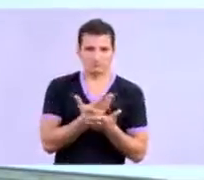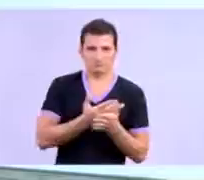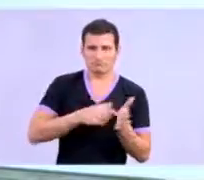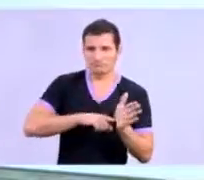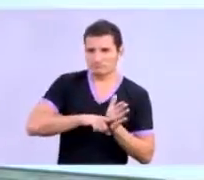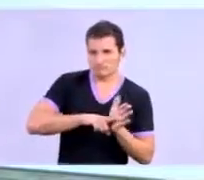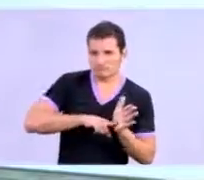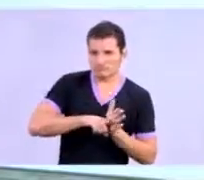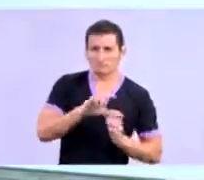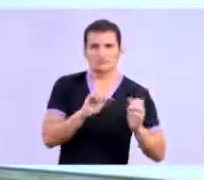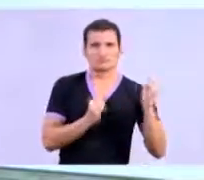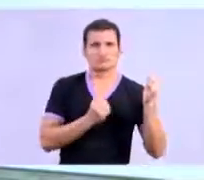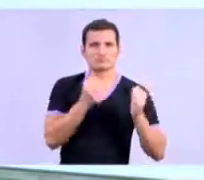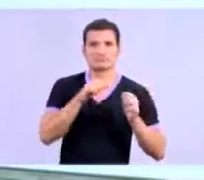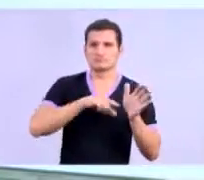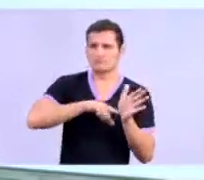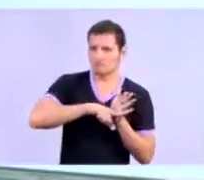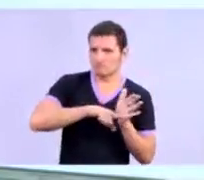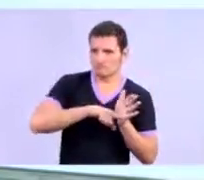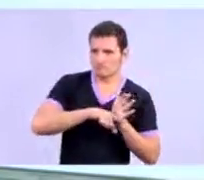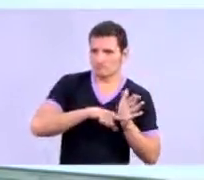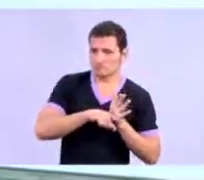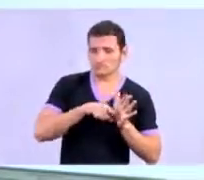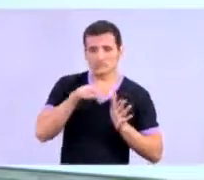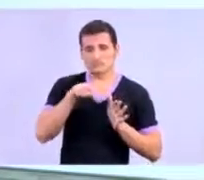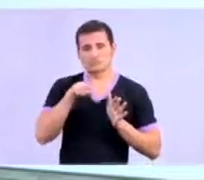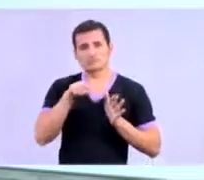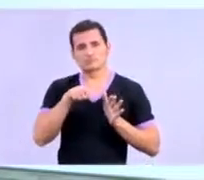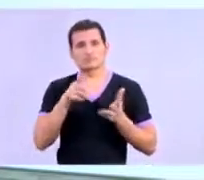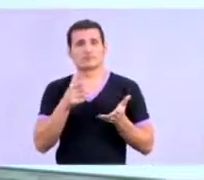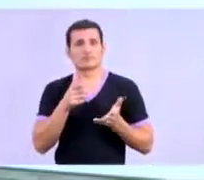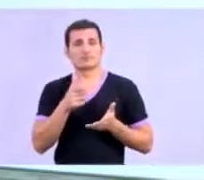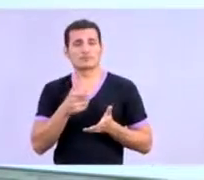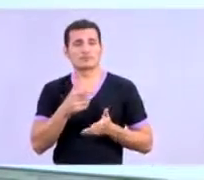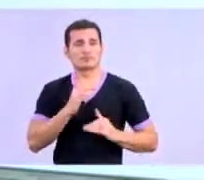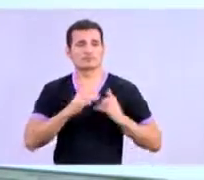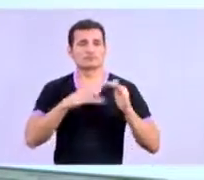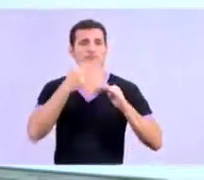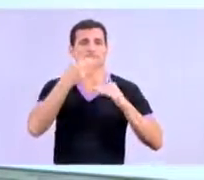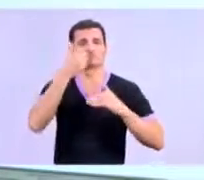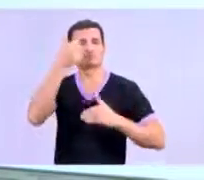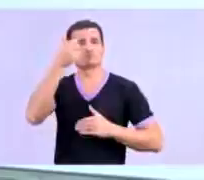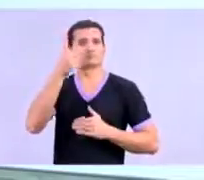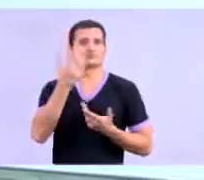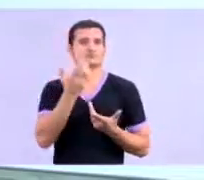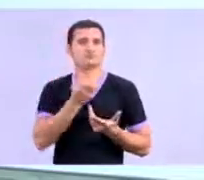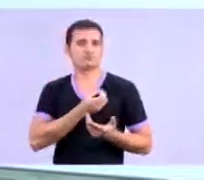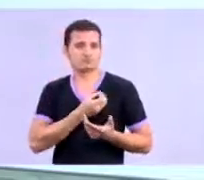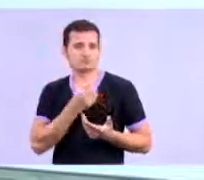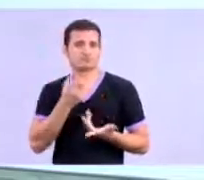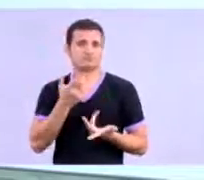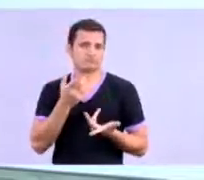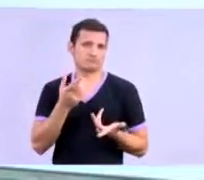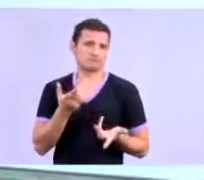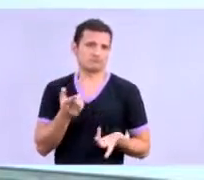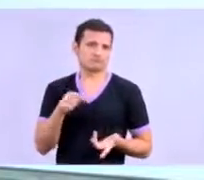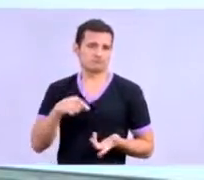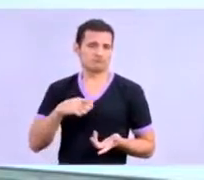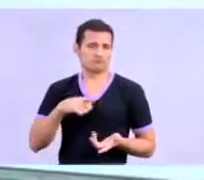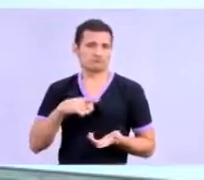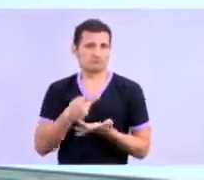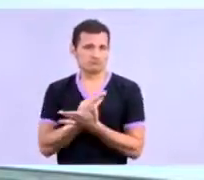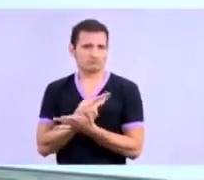fabricantes pesquisando em cima daquilo para desenvolver e melhorar um possível protocolo, como vem acontecendo. Recentemente a